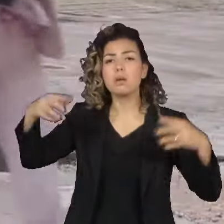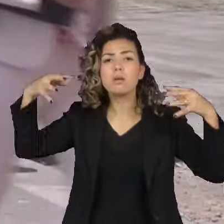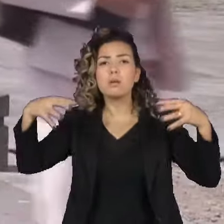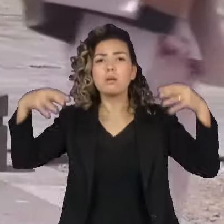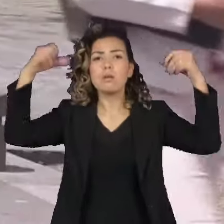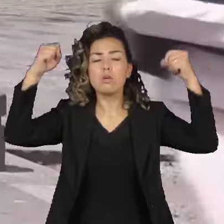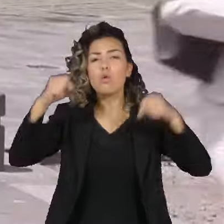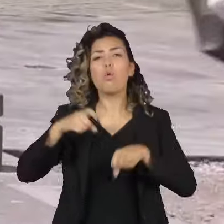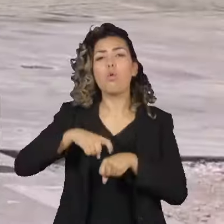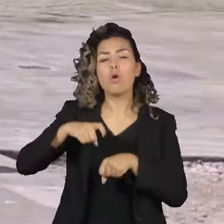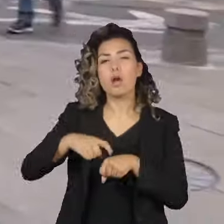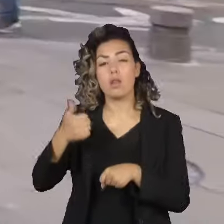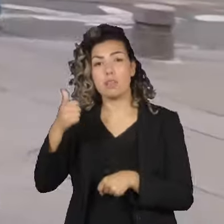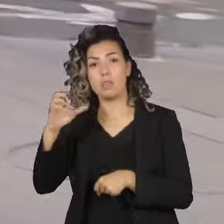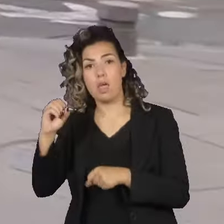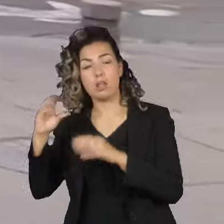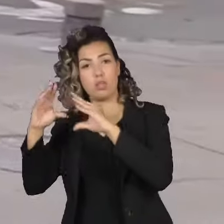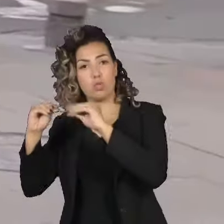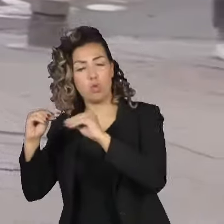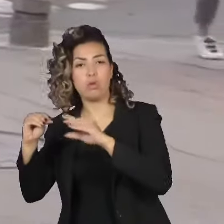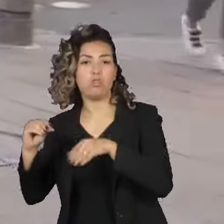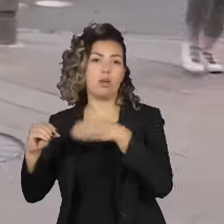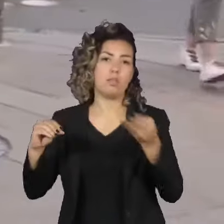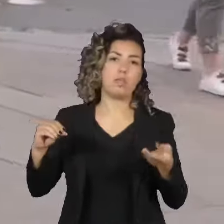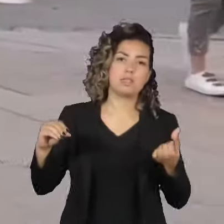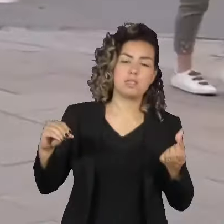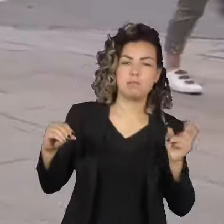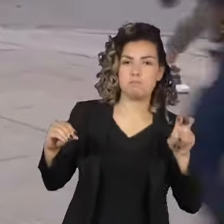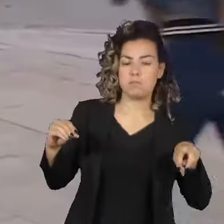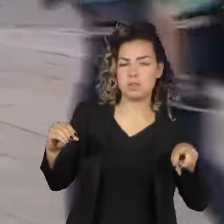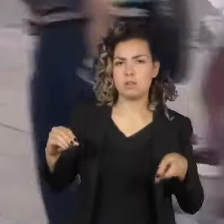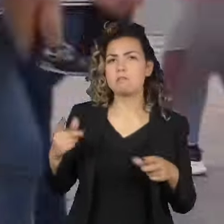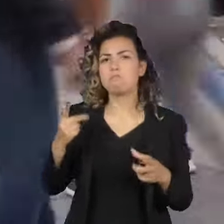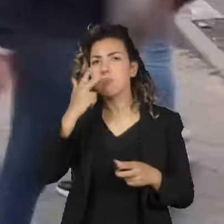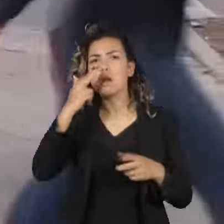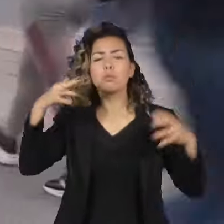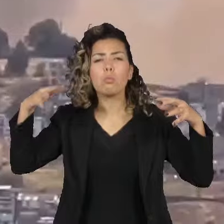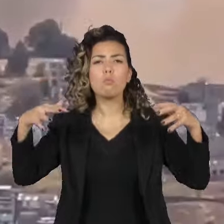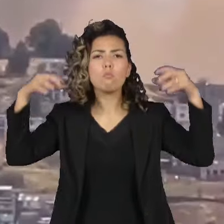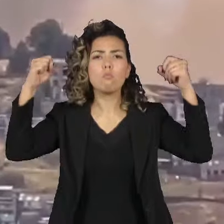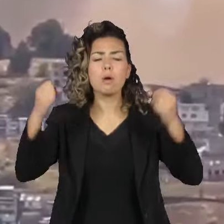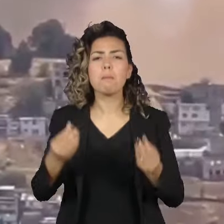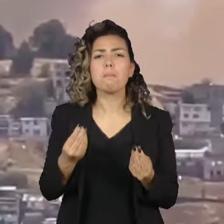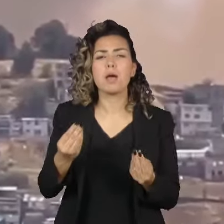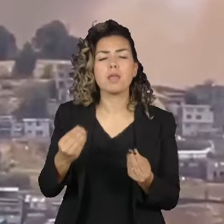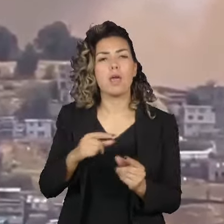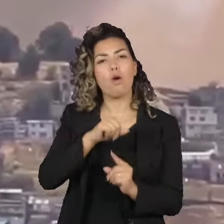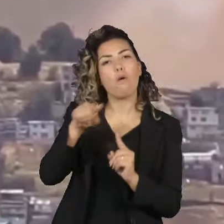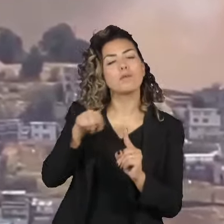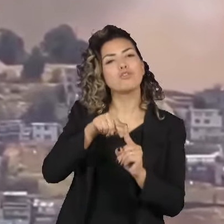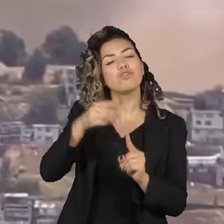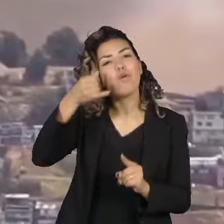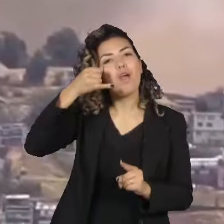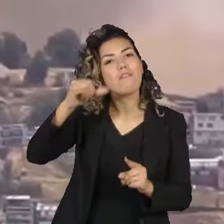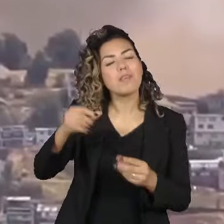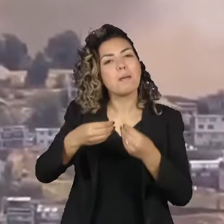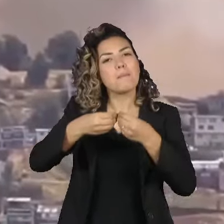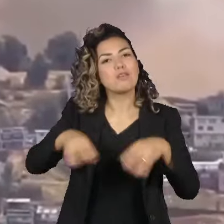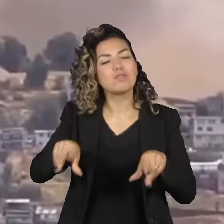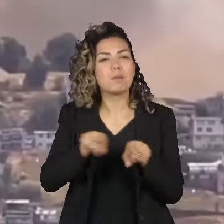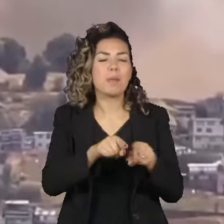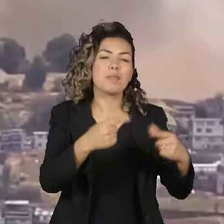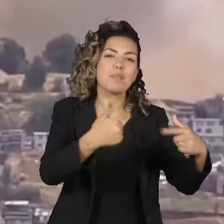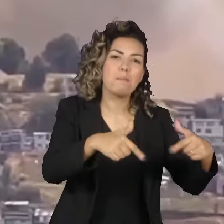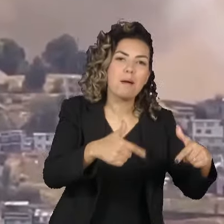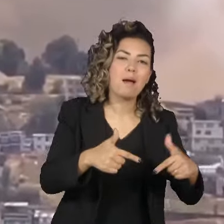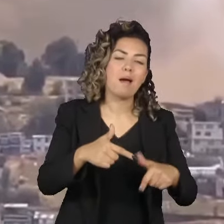entre 10 da noite e 6 da manhã. O horário de corte foi escolhido para minimizar o impacto nas atividades produtivas e nas jornadas de